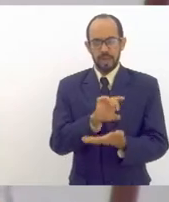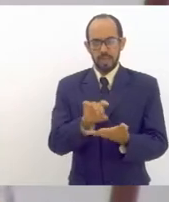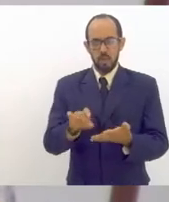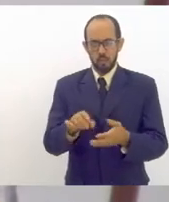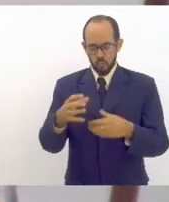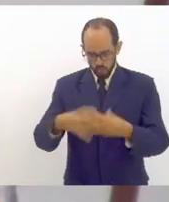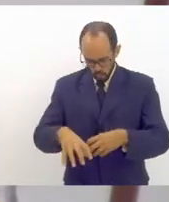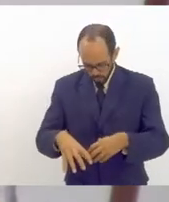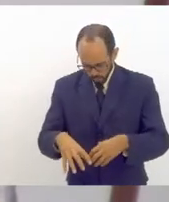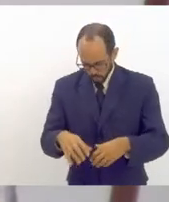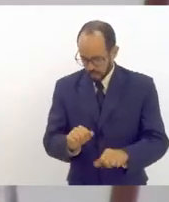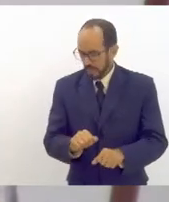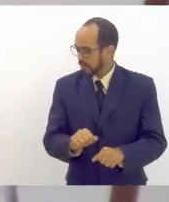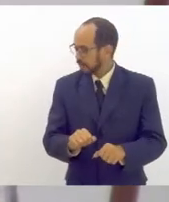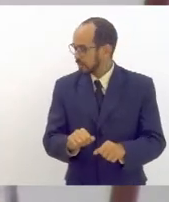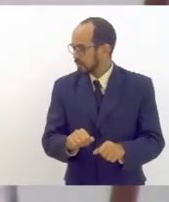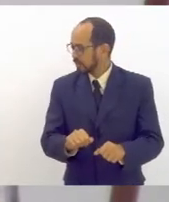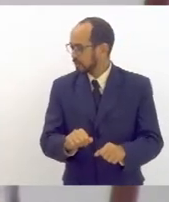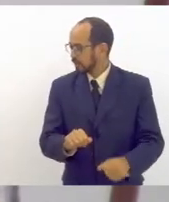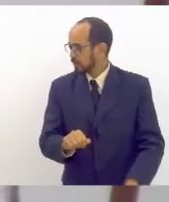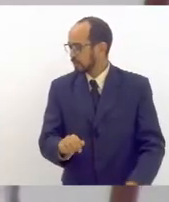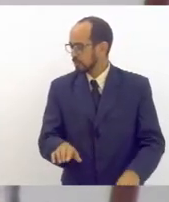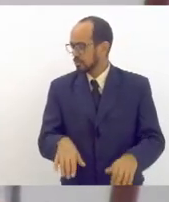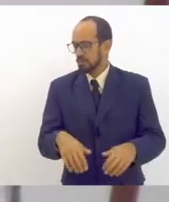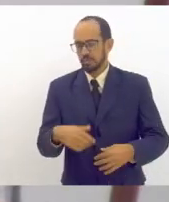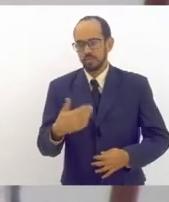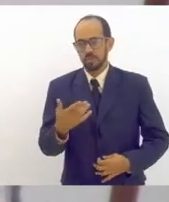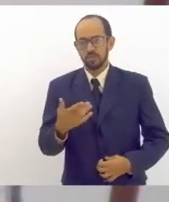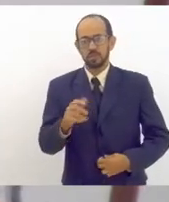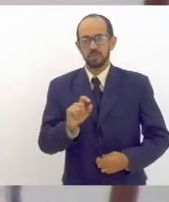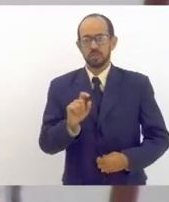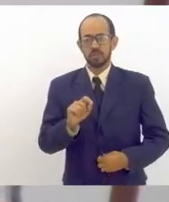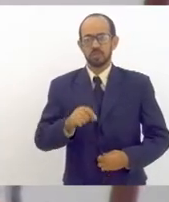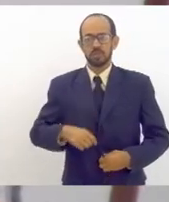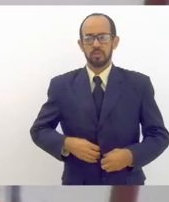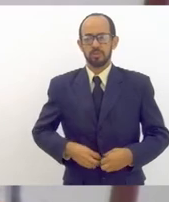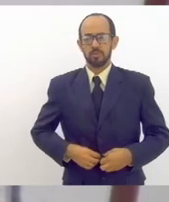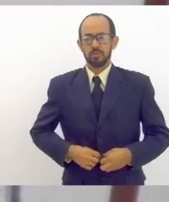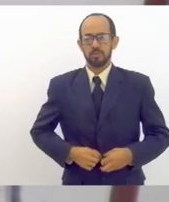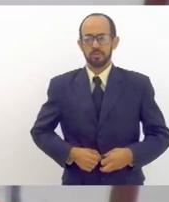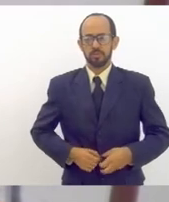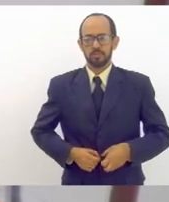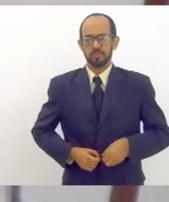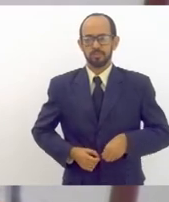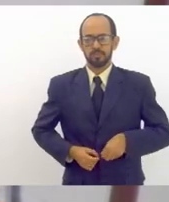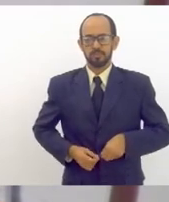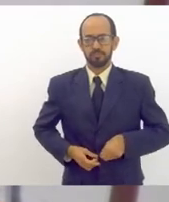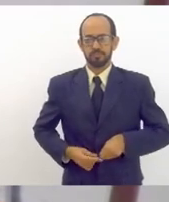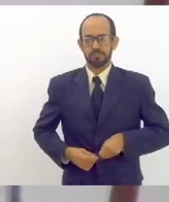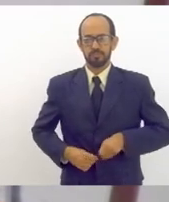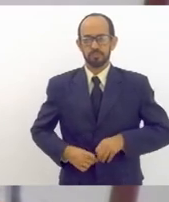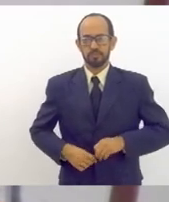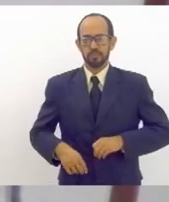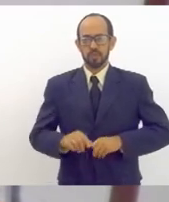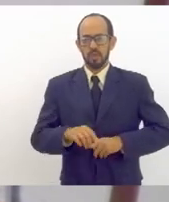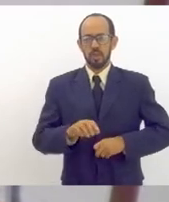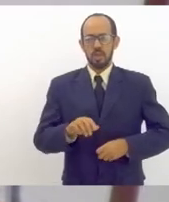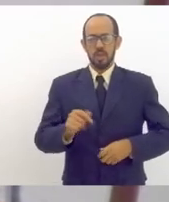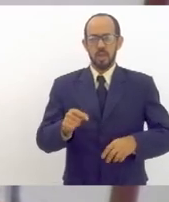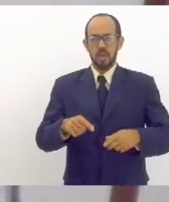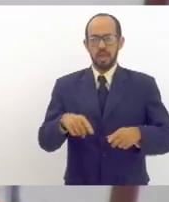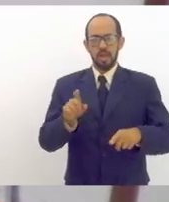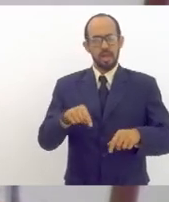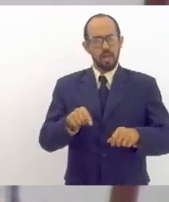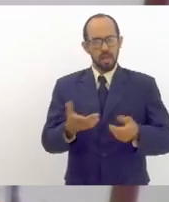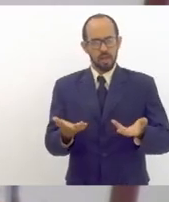aí eu não tô me referindo ao bombeiro não que você tá com merda de razão mas o mais improvável que existe algo tão Improvável quanto resolver